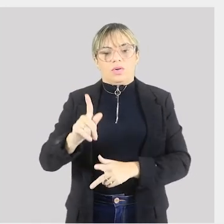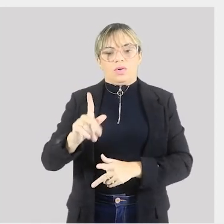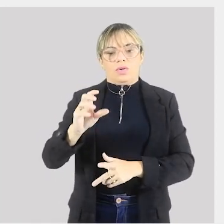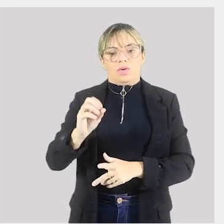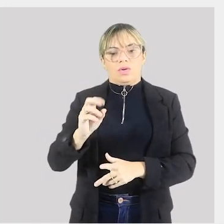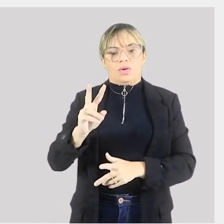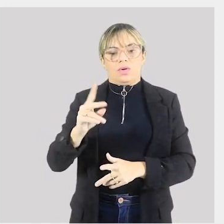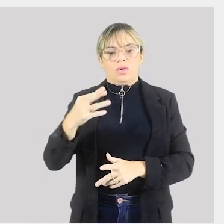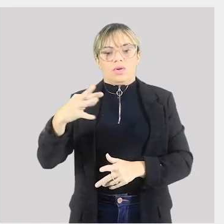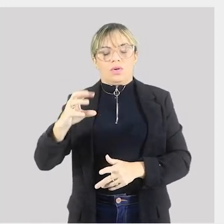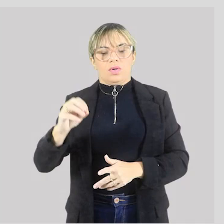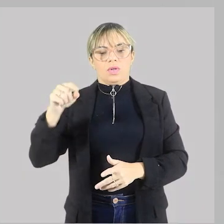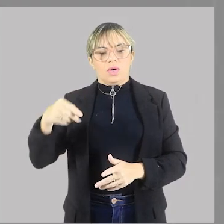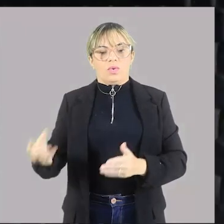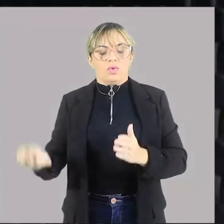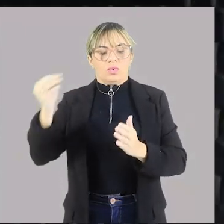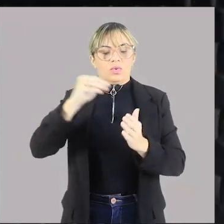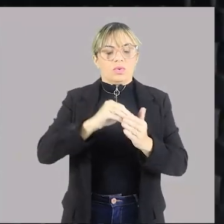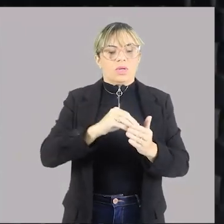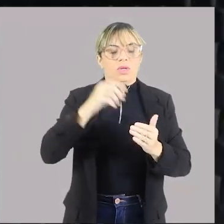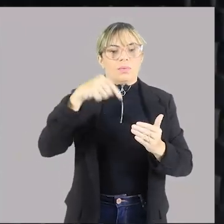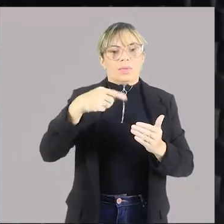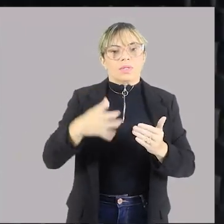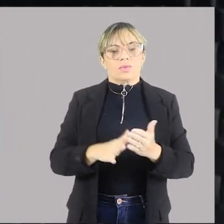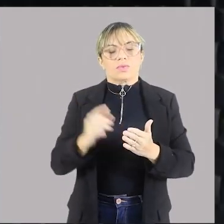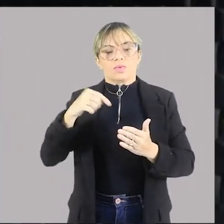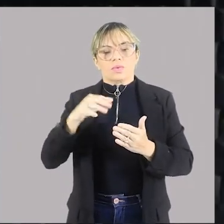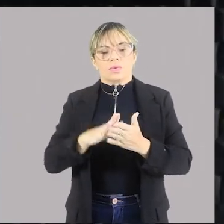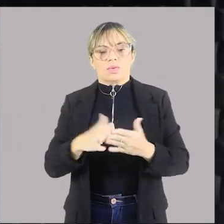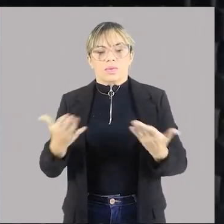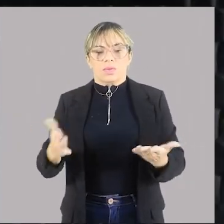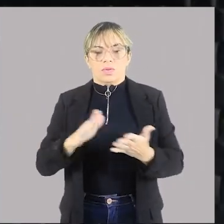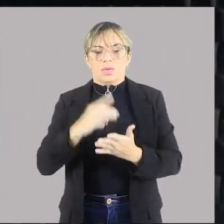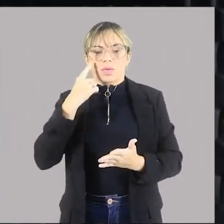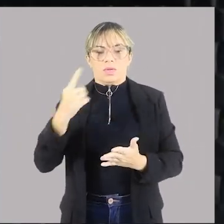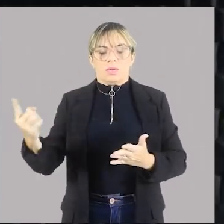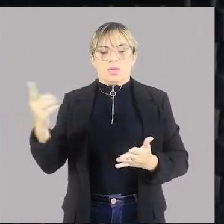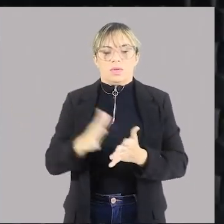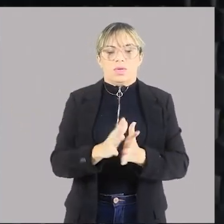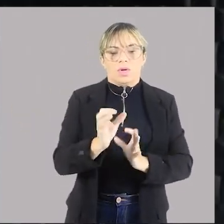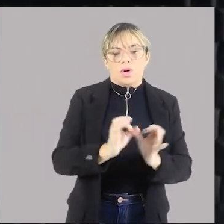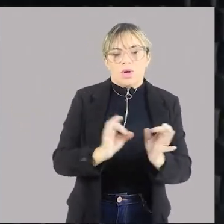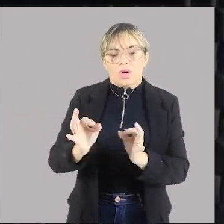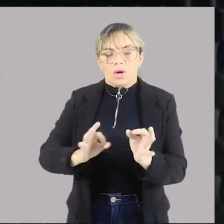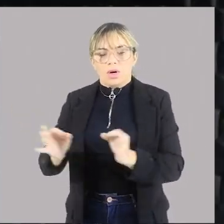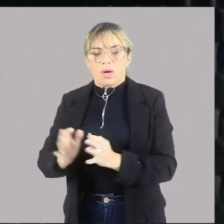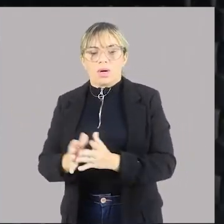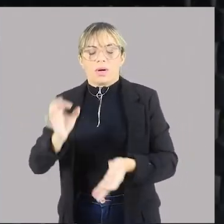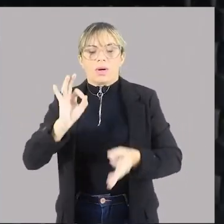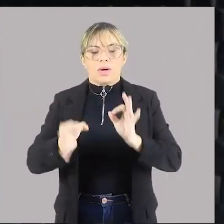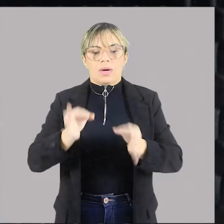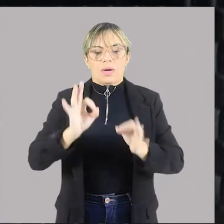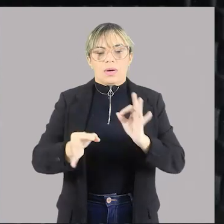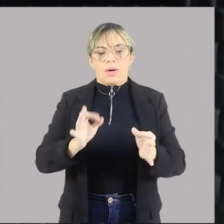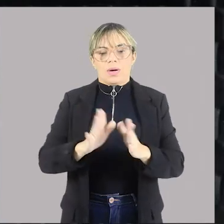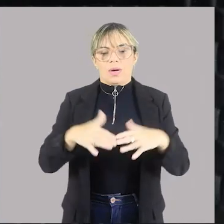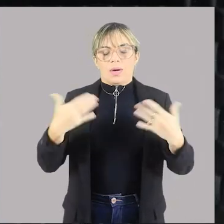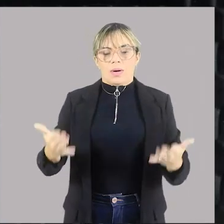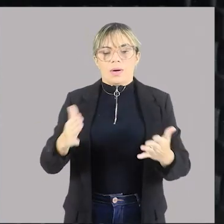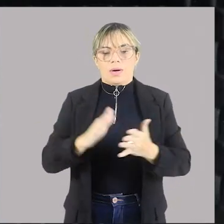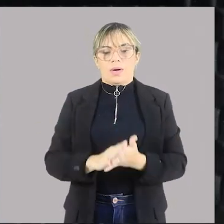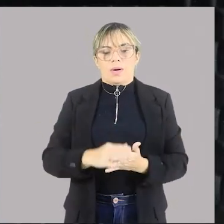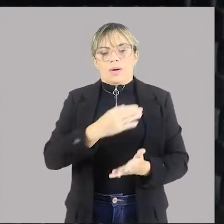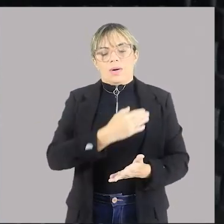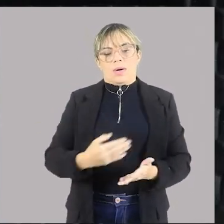e, por isso, é um elemento político, é a cúpula diretiva do poder estatal. Ou seja, no governo também que se